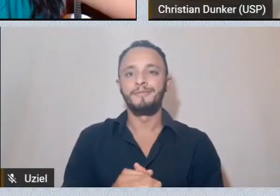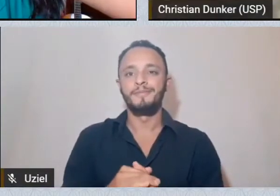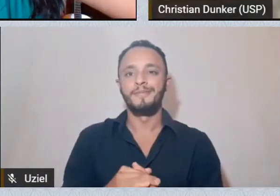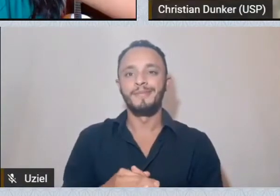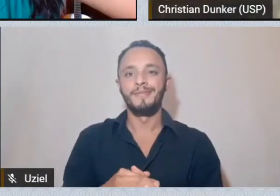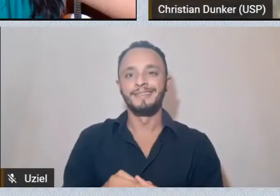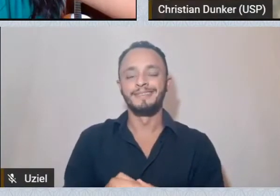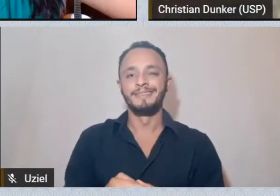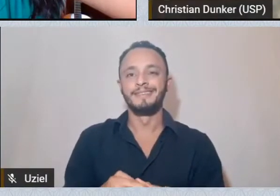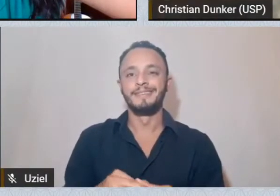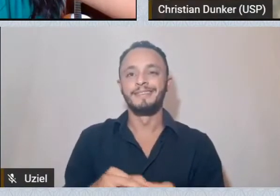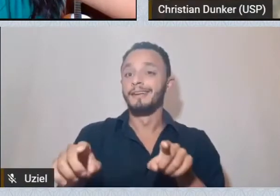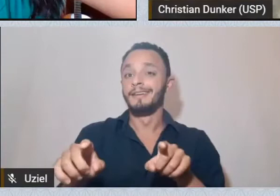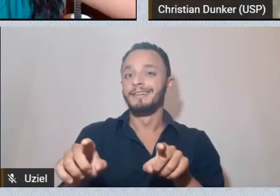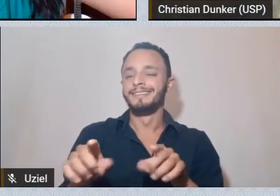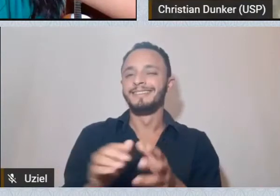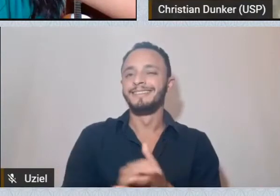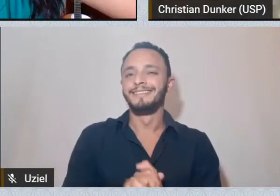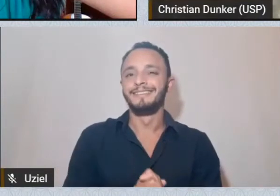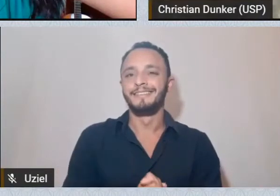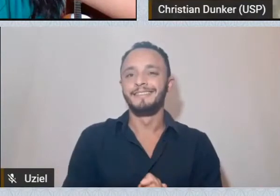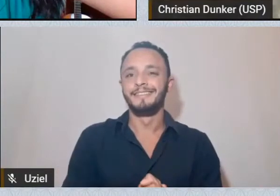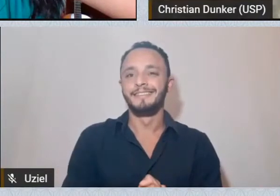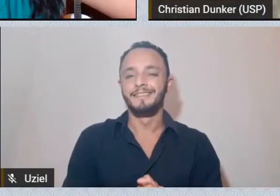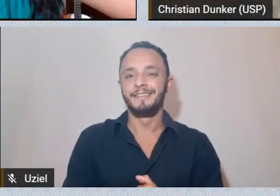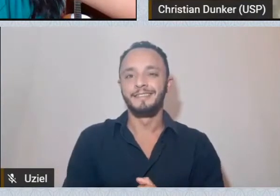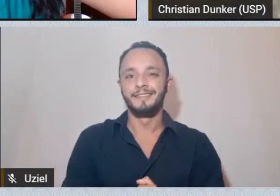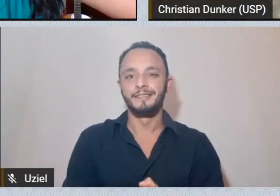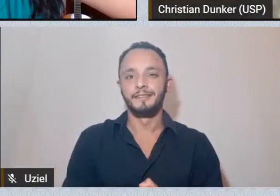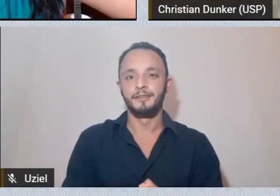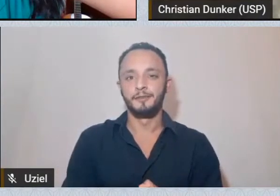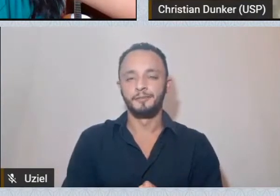que salva